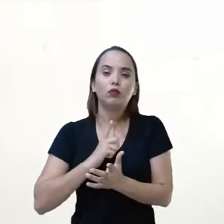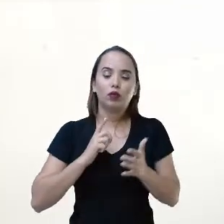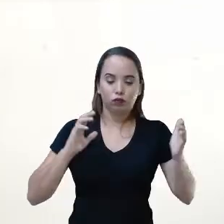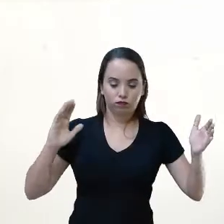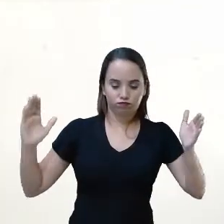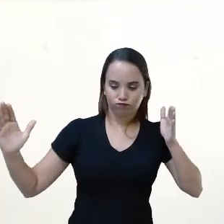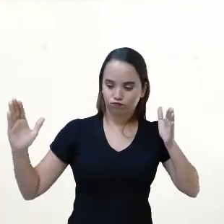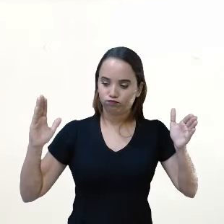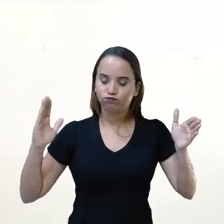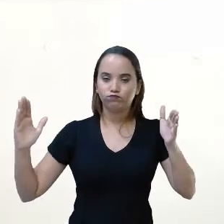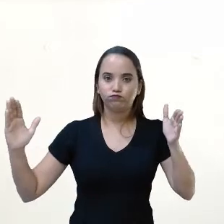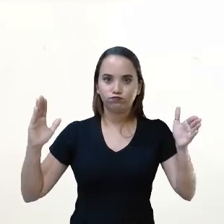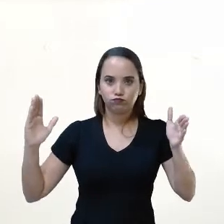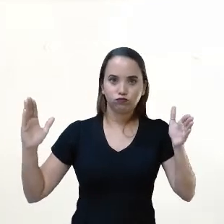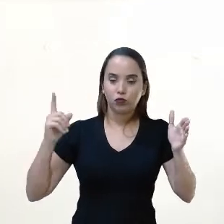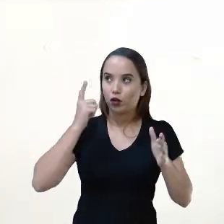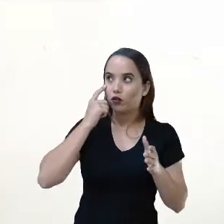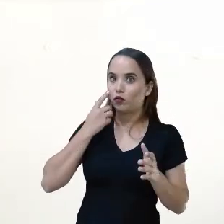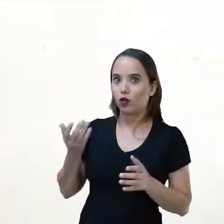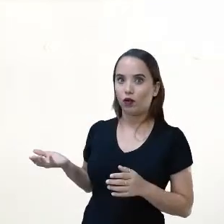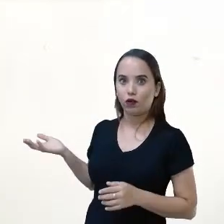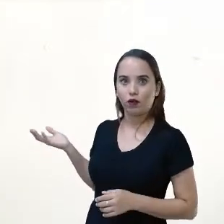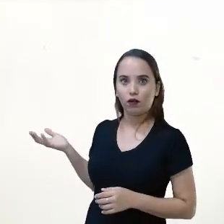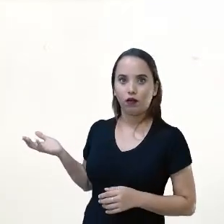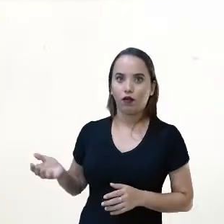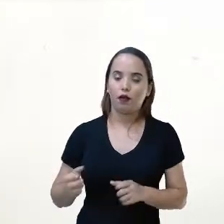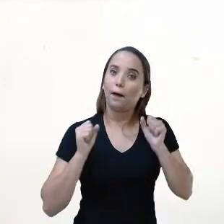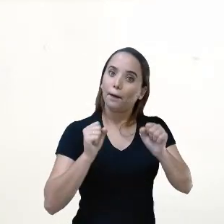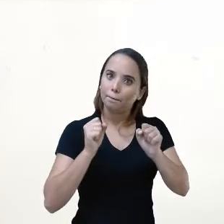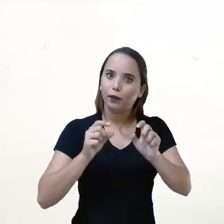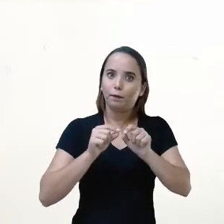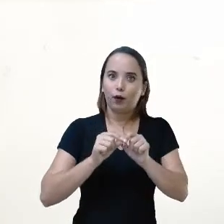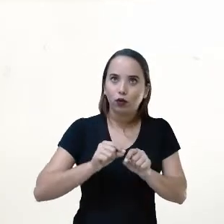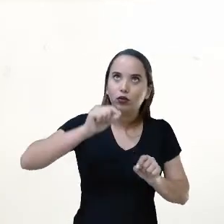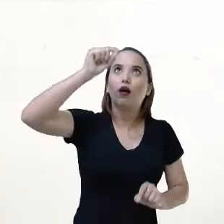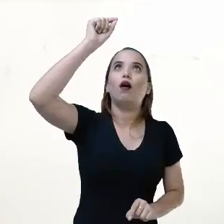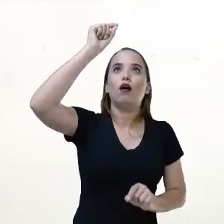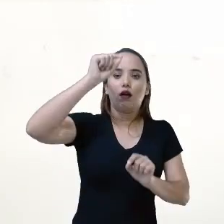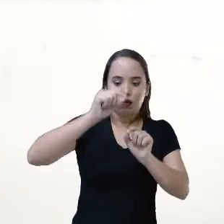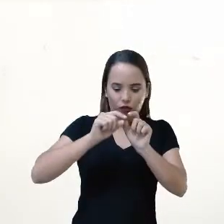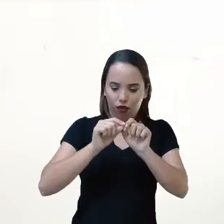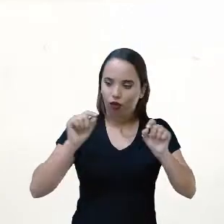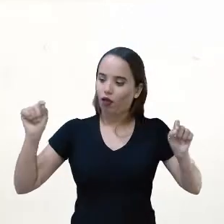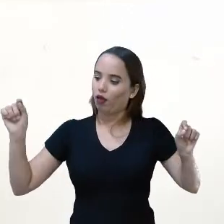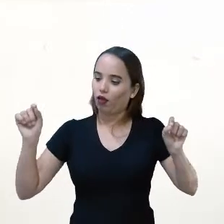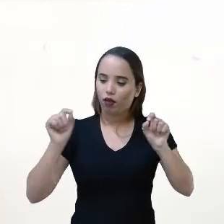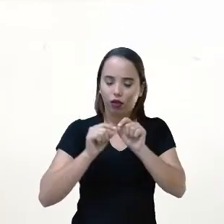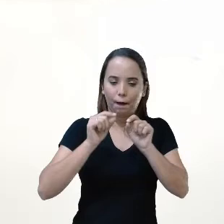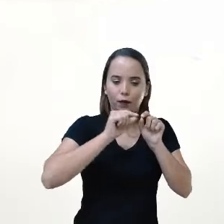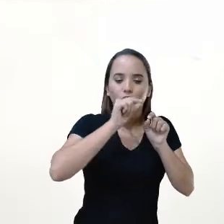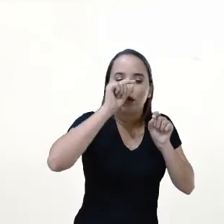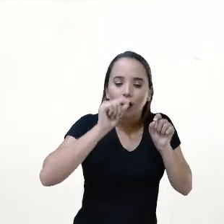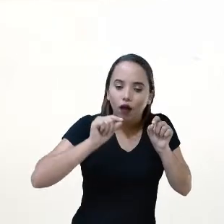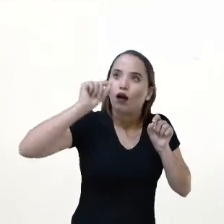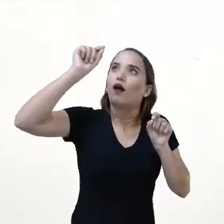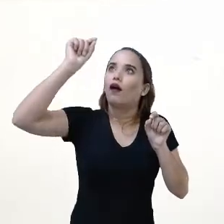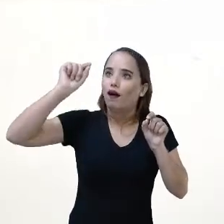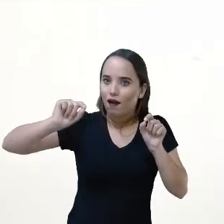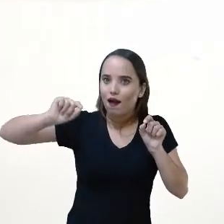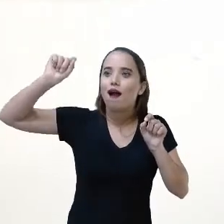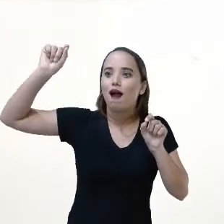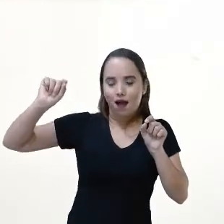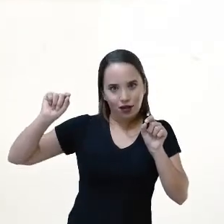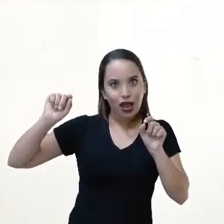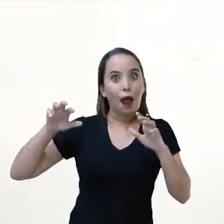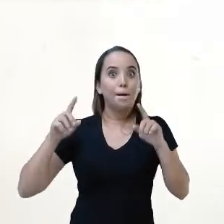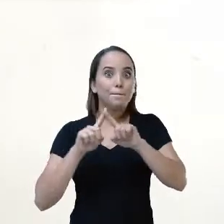está acontecendo e esse gráfico ele pode aumentar, ele pode baixar, ele pode estabilizar e a gente vai conseguir visualizar